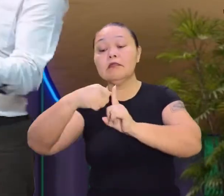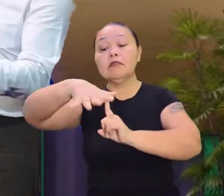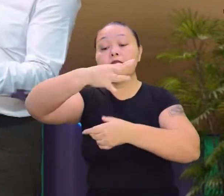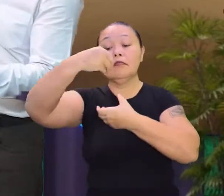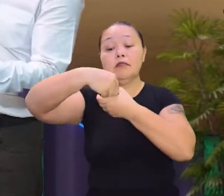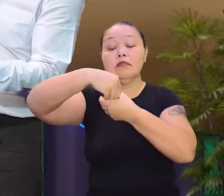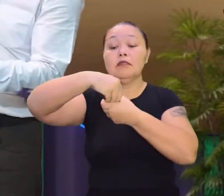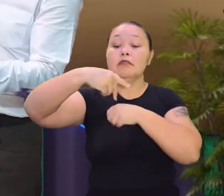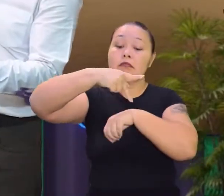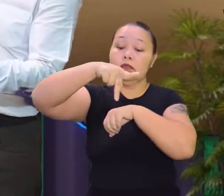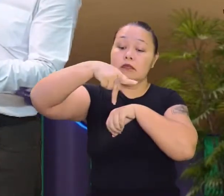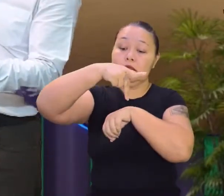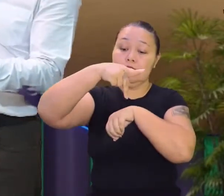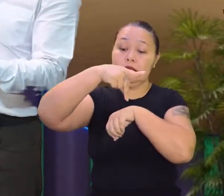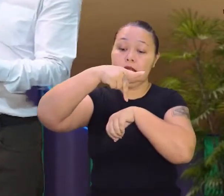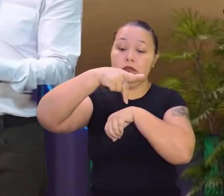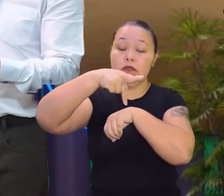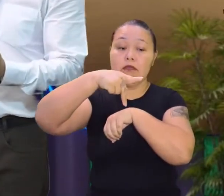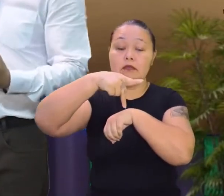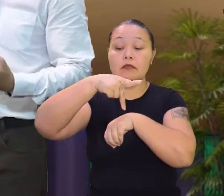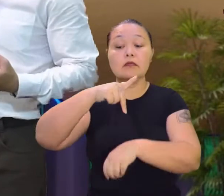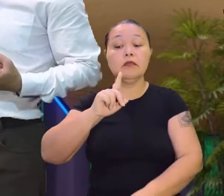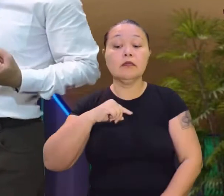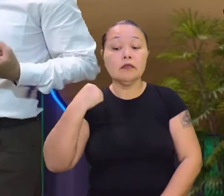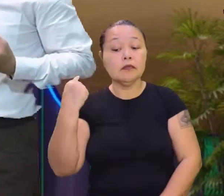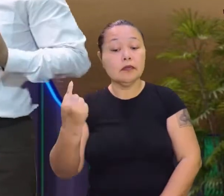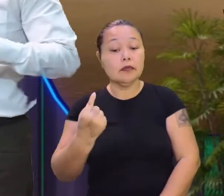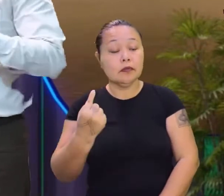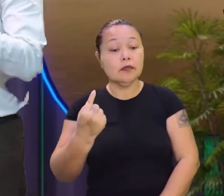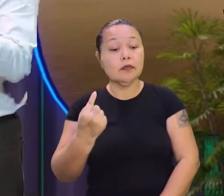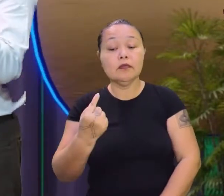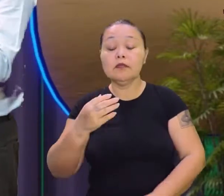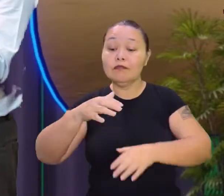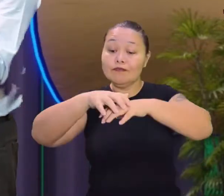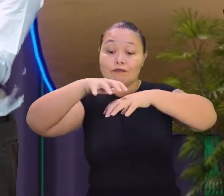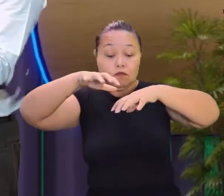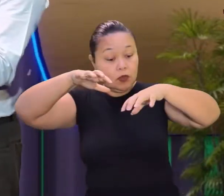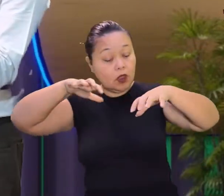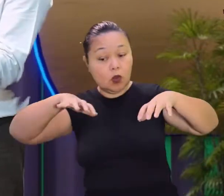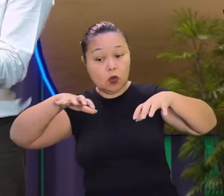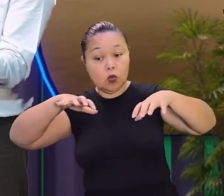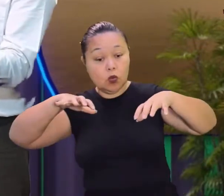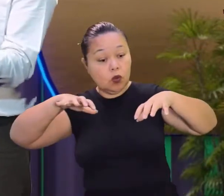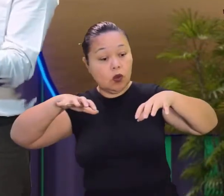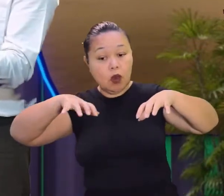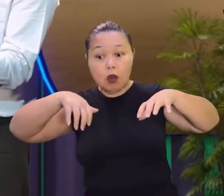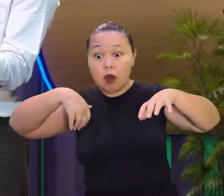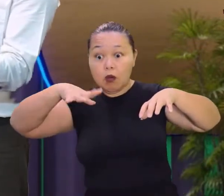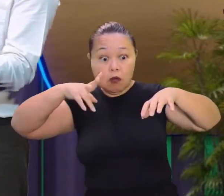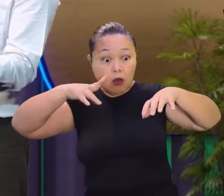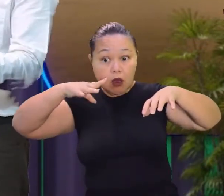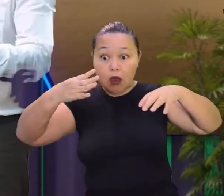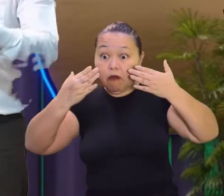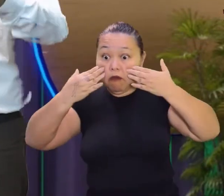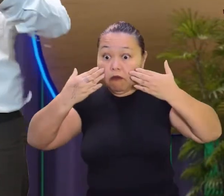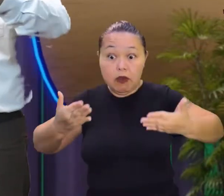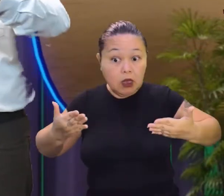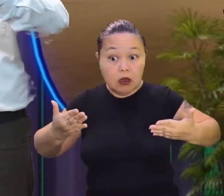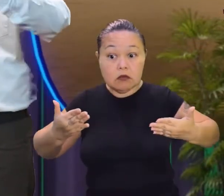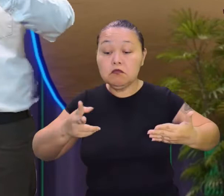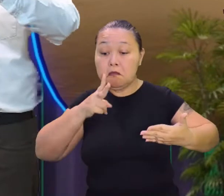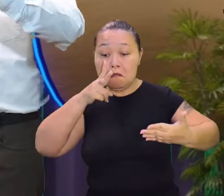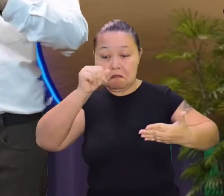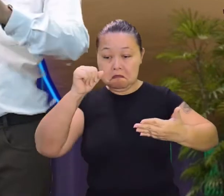dentro de um próprio país. Isso mesmo. A gente vê essa exclusão muito mais intensa.